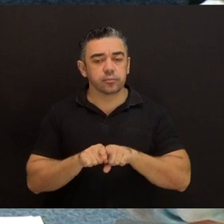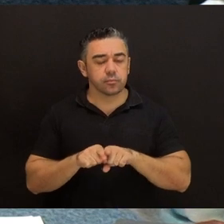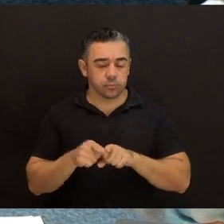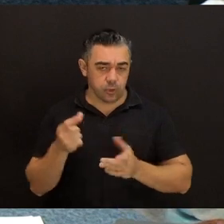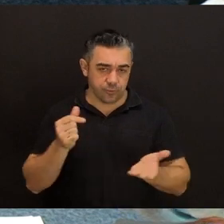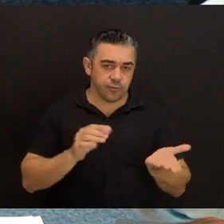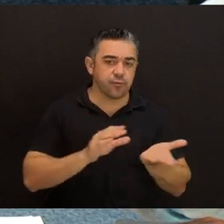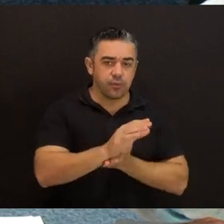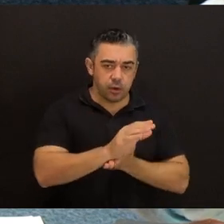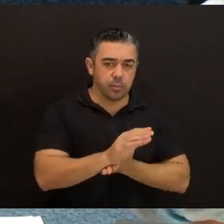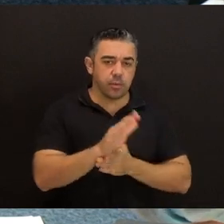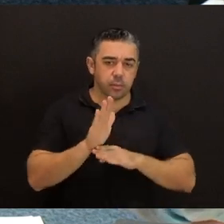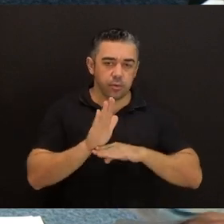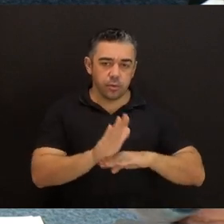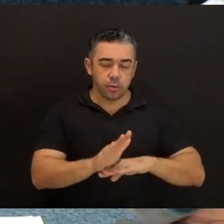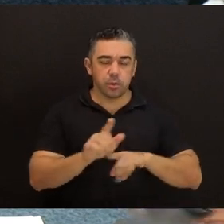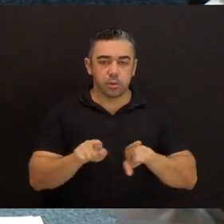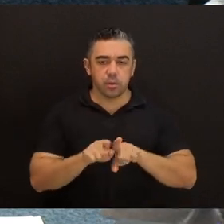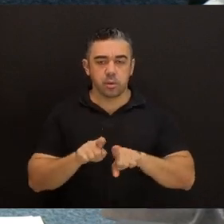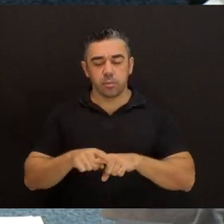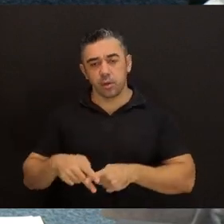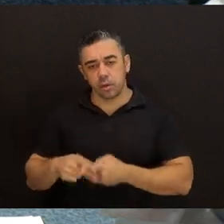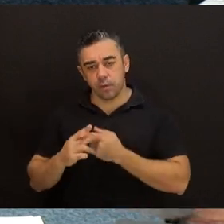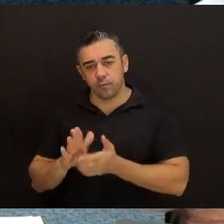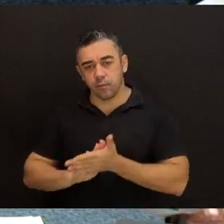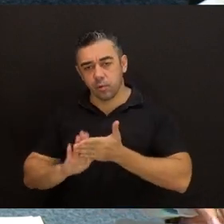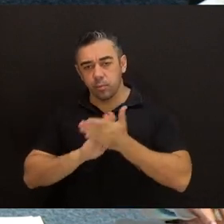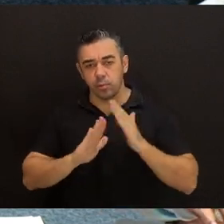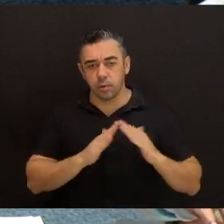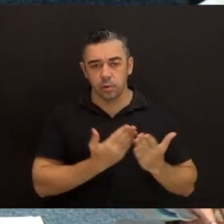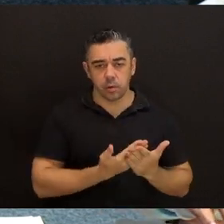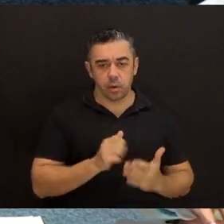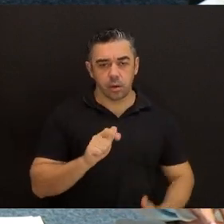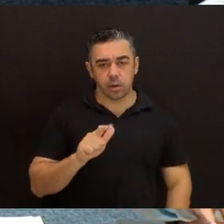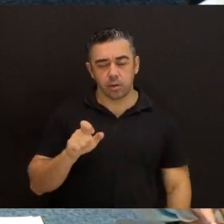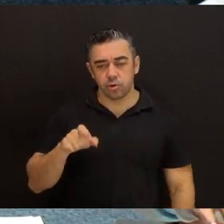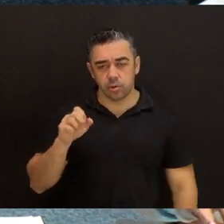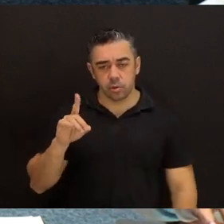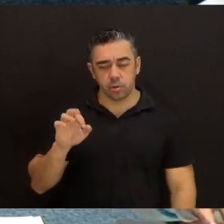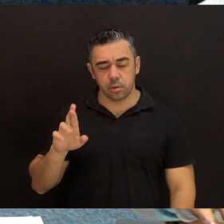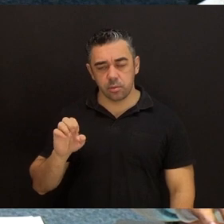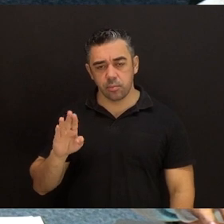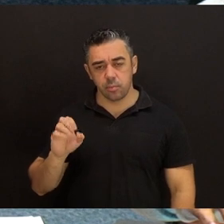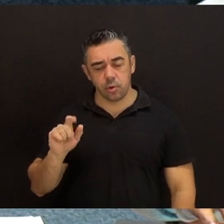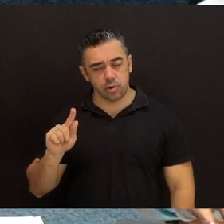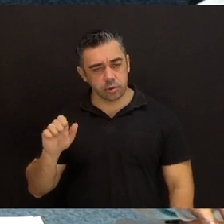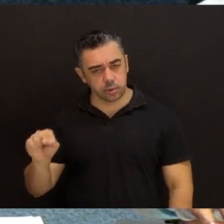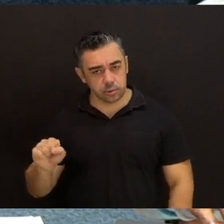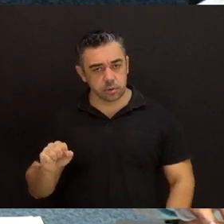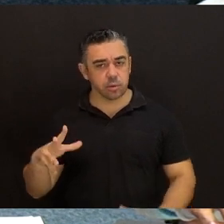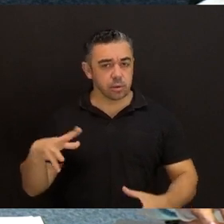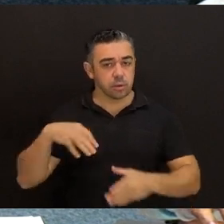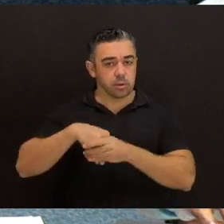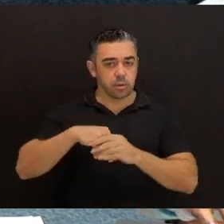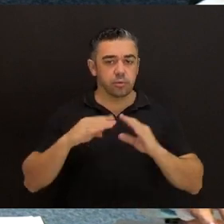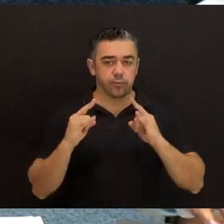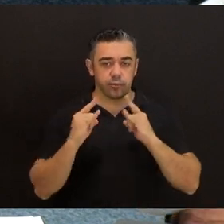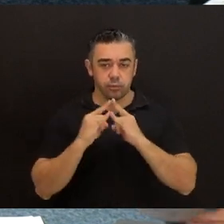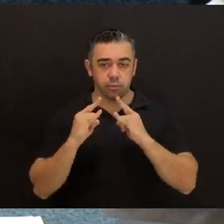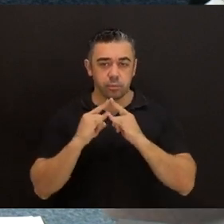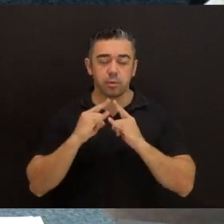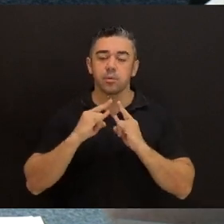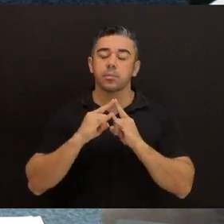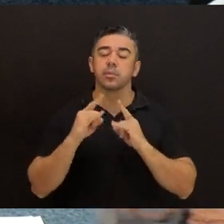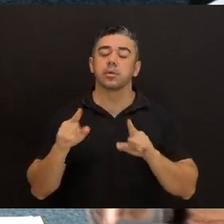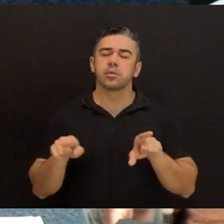investimento sem contar a reforma nas escolas Alexandre Borges E tantas outras da grande Afonso Pena somado é